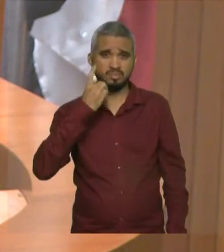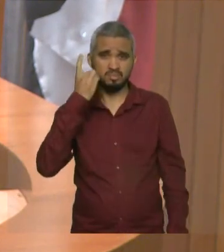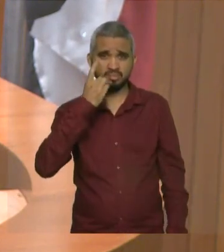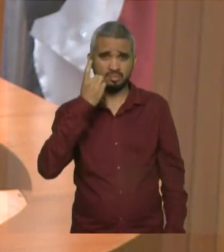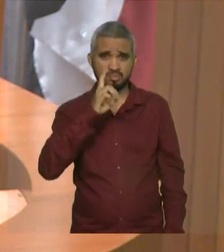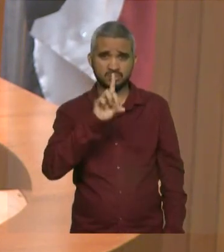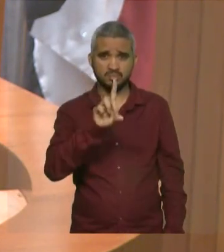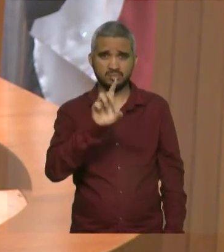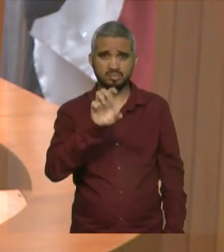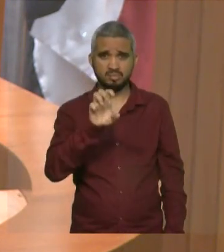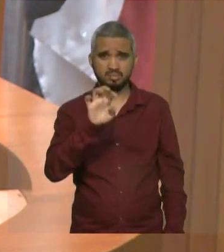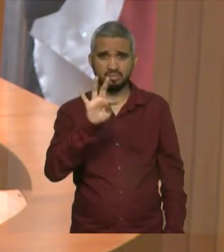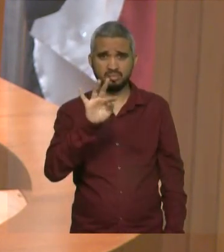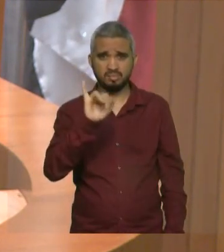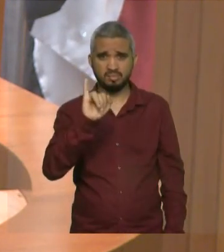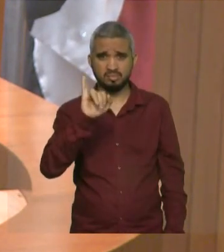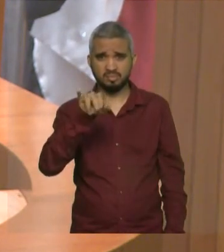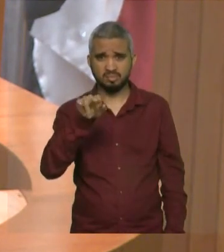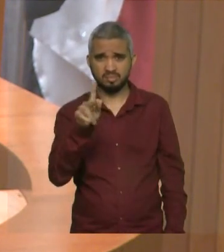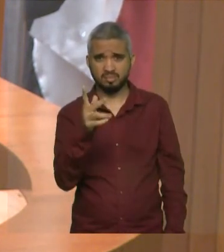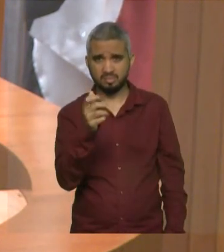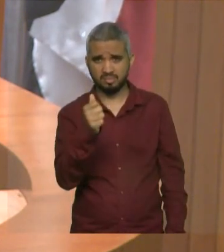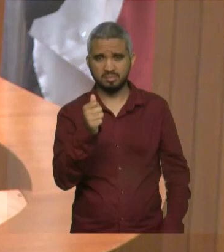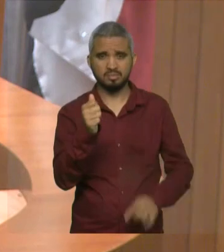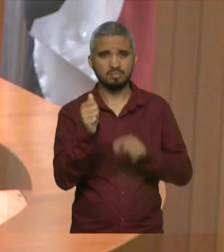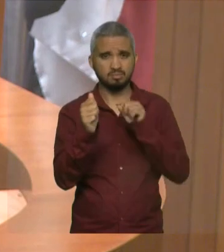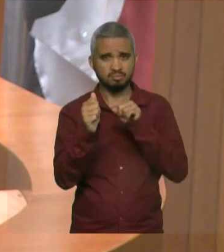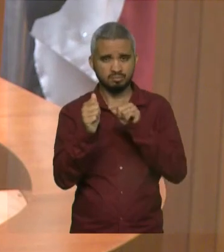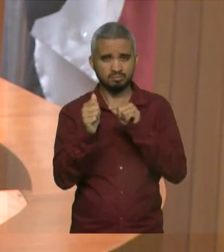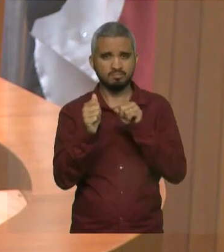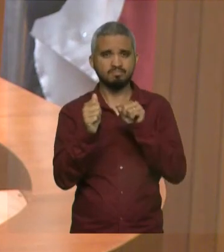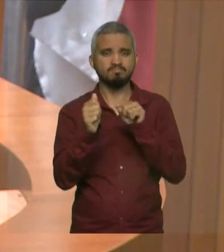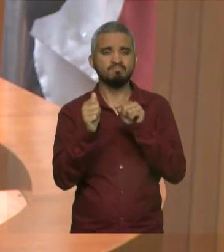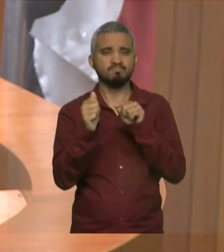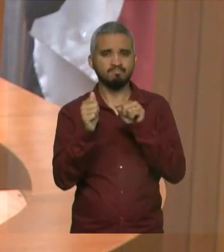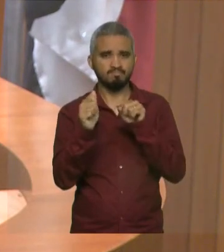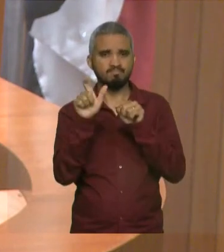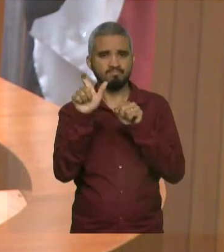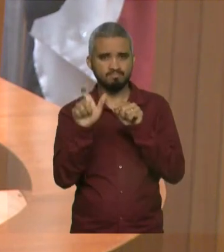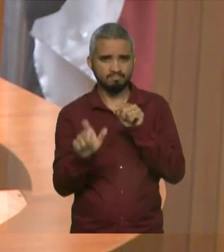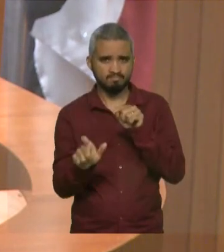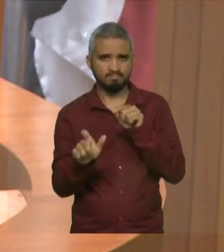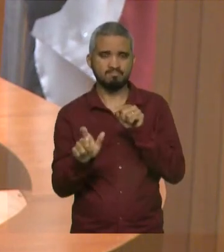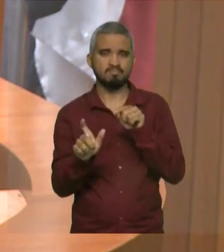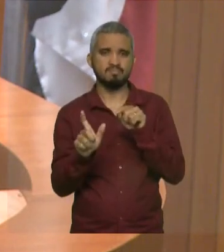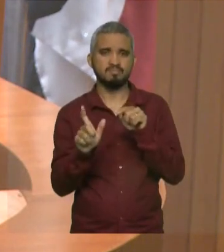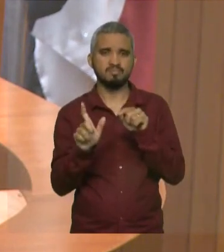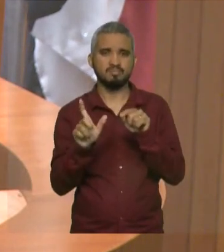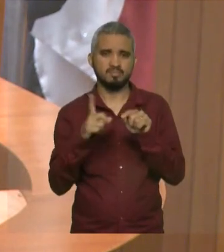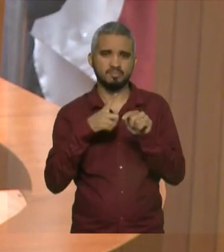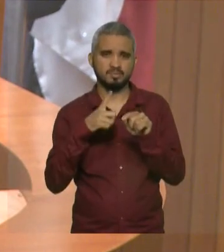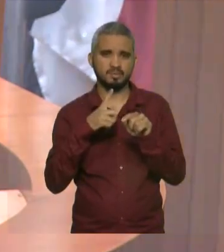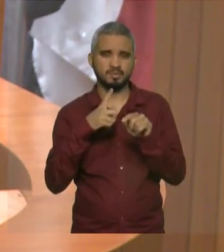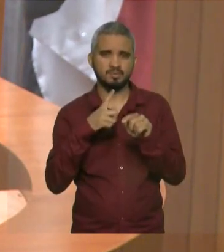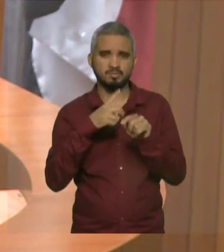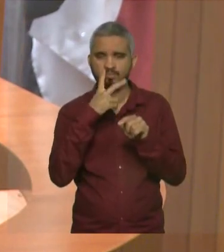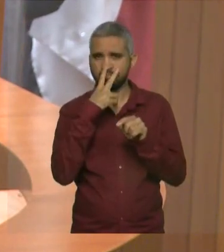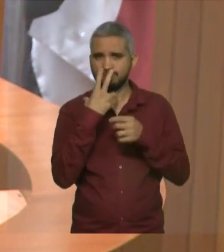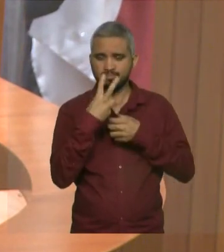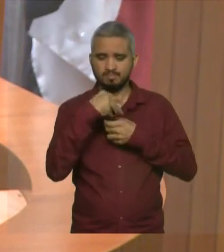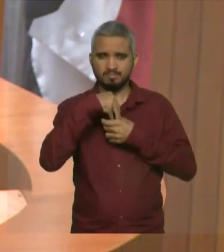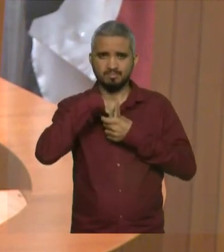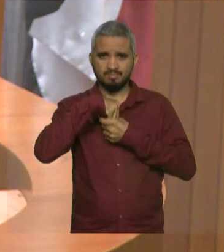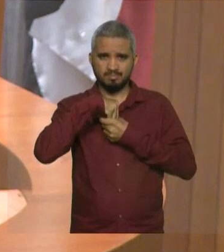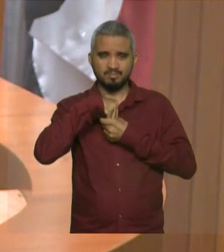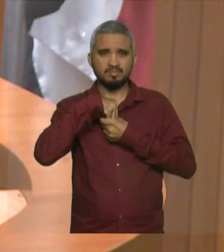tem, na sua essência, na essência do seu sentimento, o